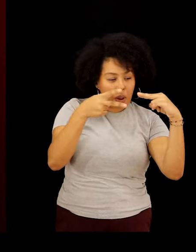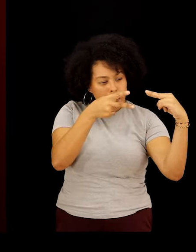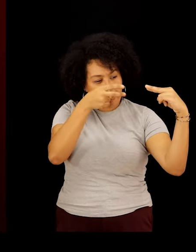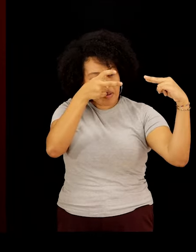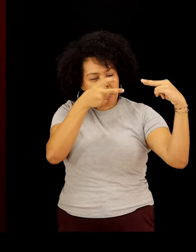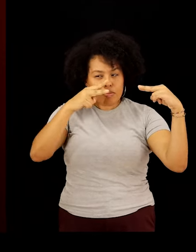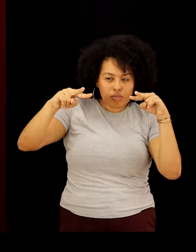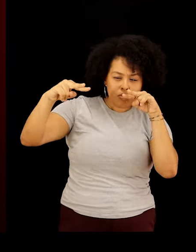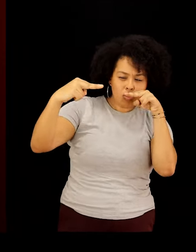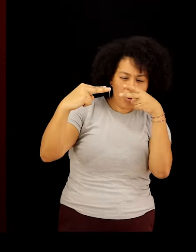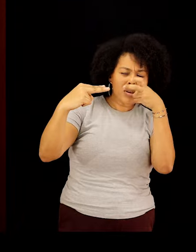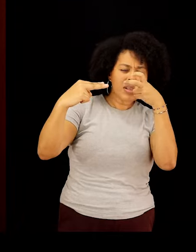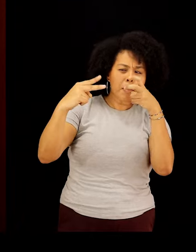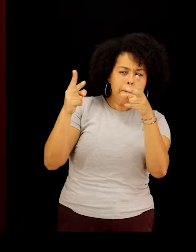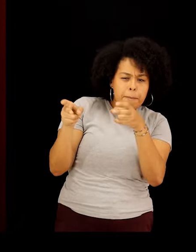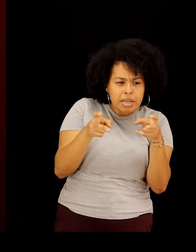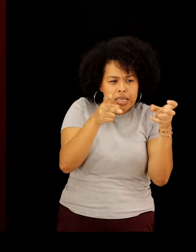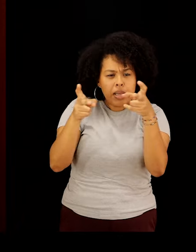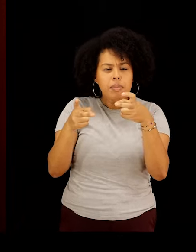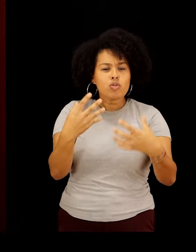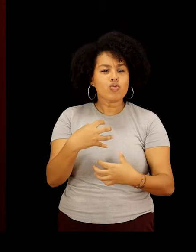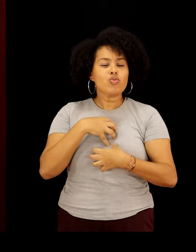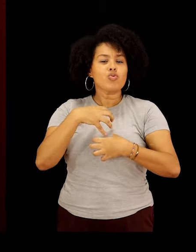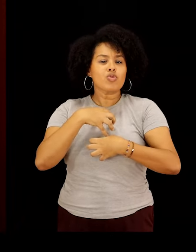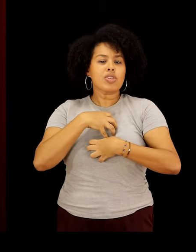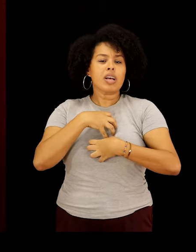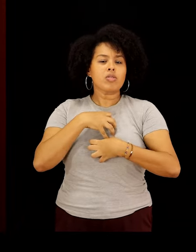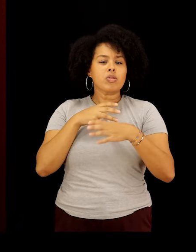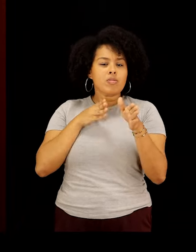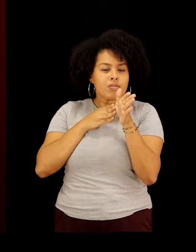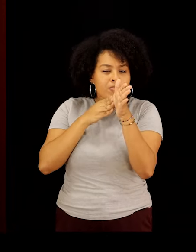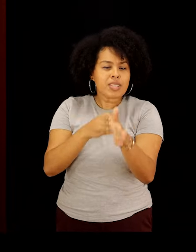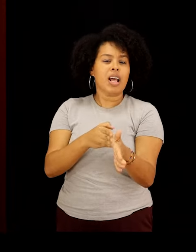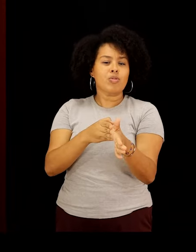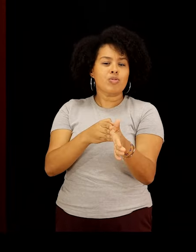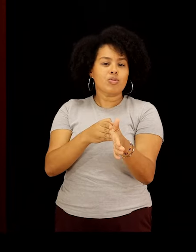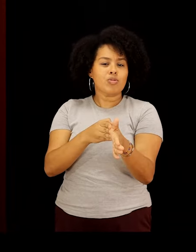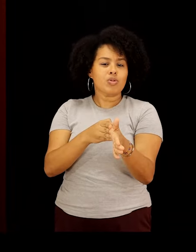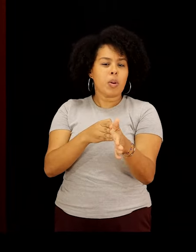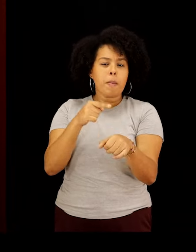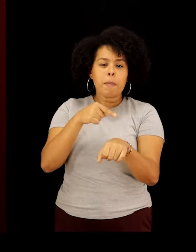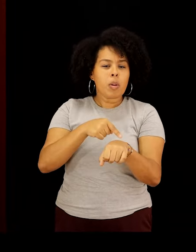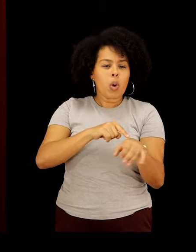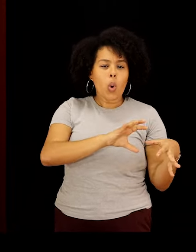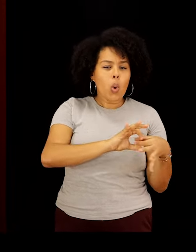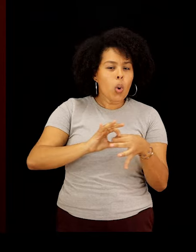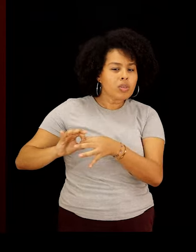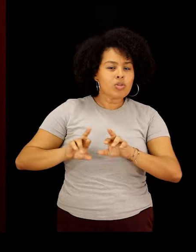do outro, sabe, o que está acontecendo, né? Então, essa coisa da lealdade para todos os